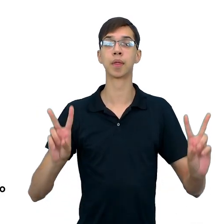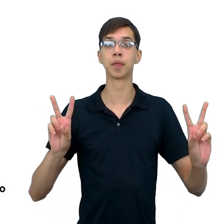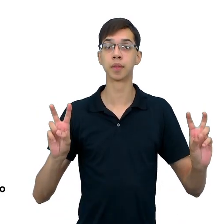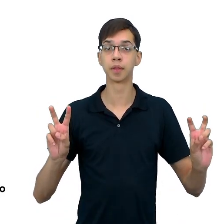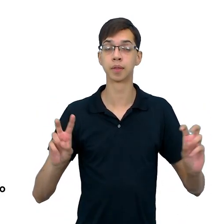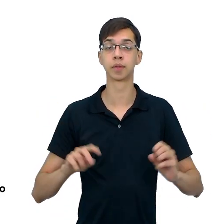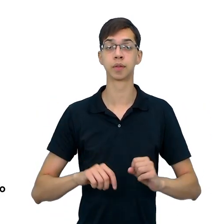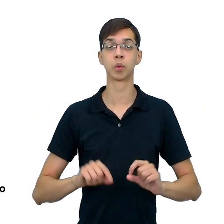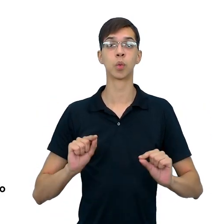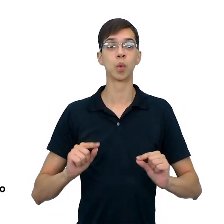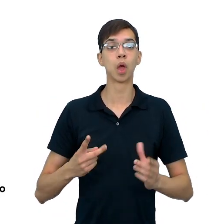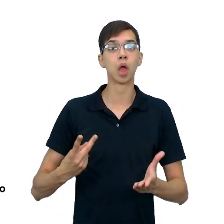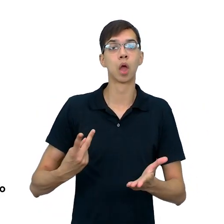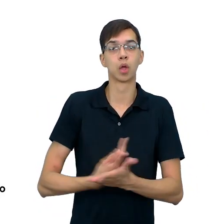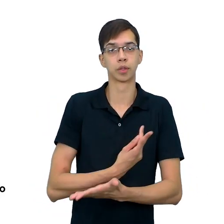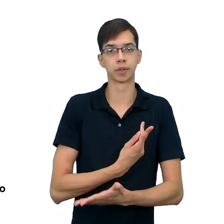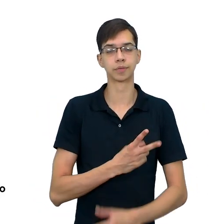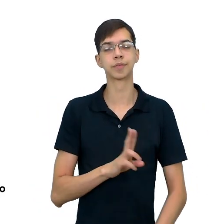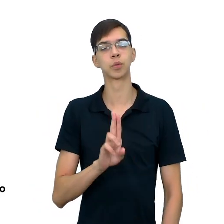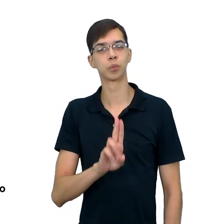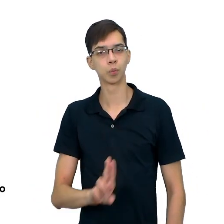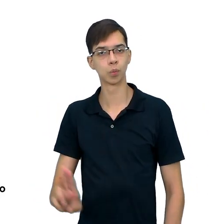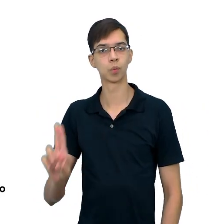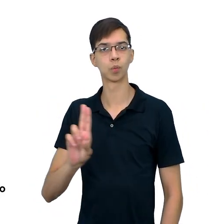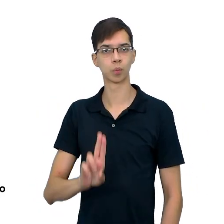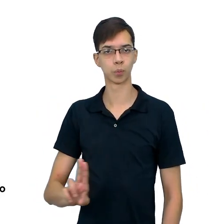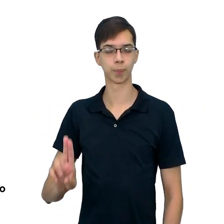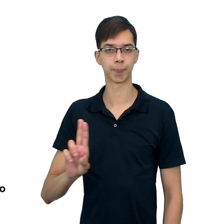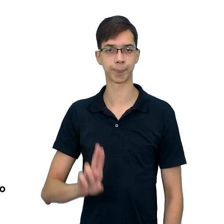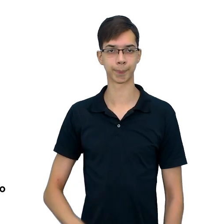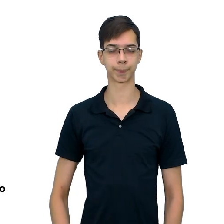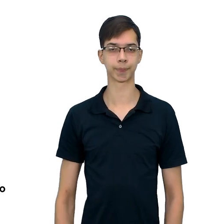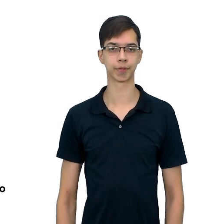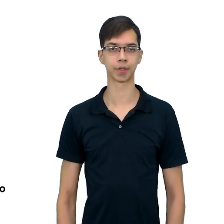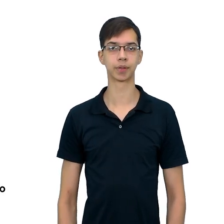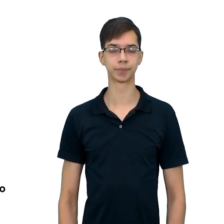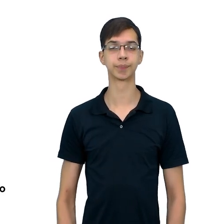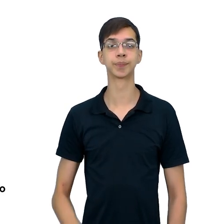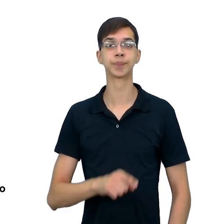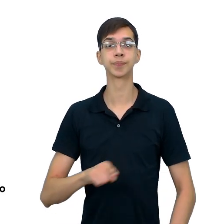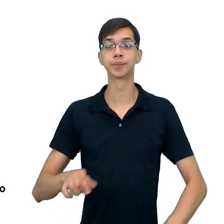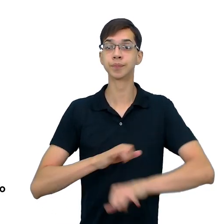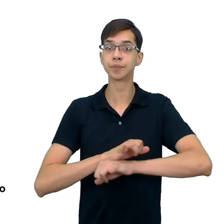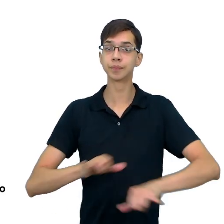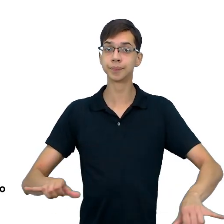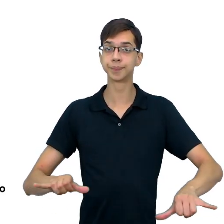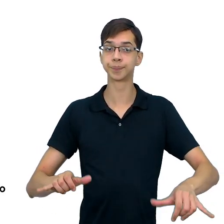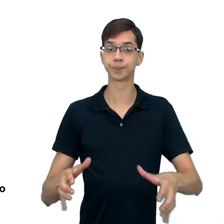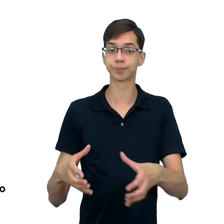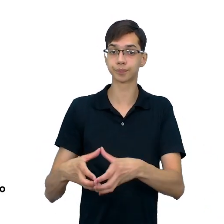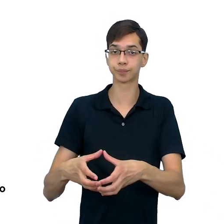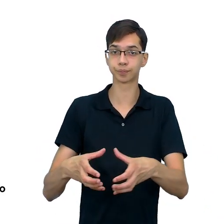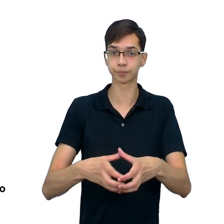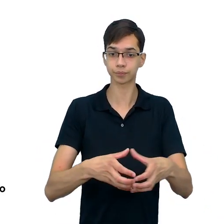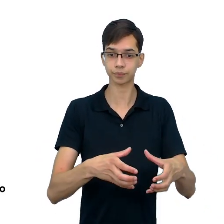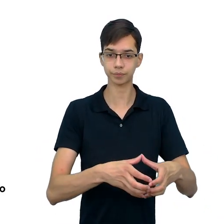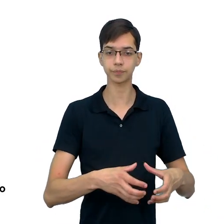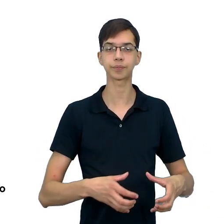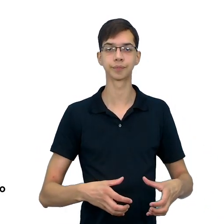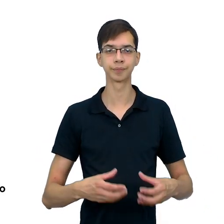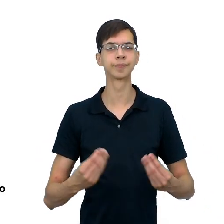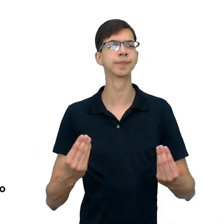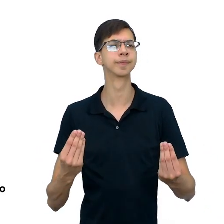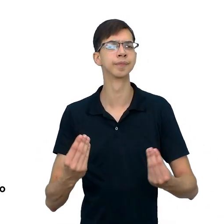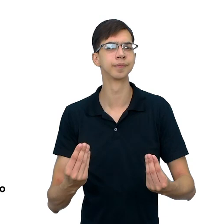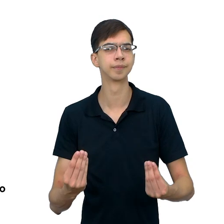efeitos produzidos pelo uso, né? Informar também a turma que esses modalizadores aí, eles servem para